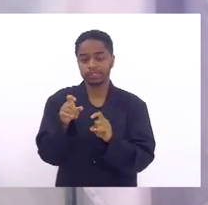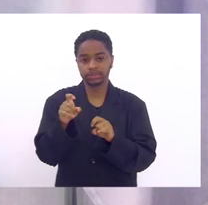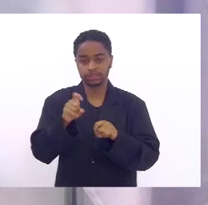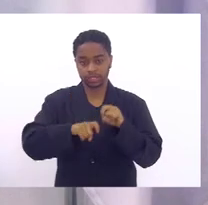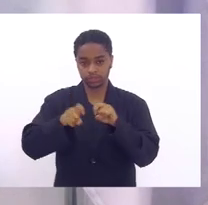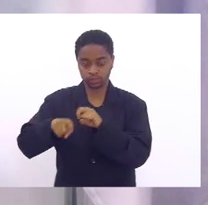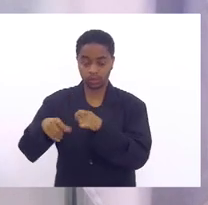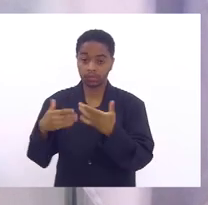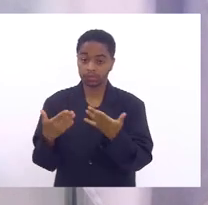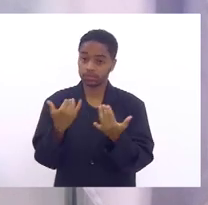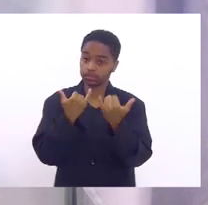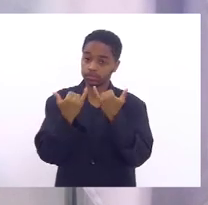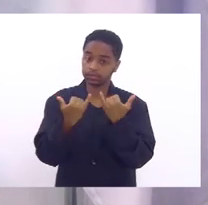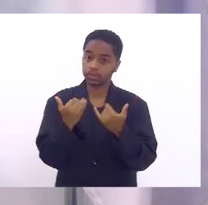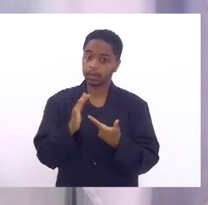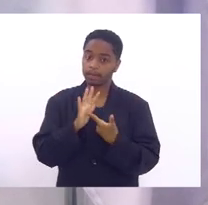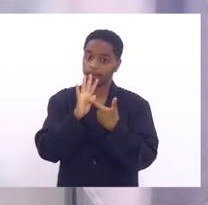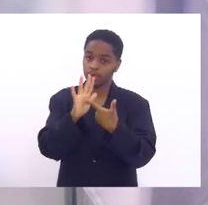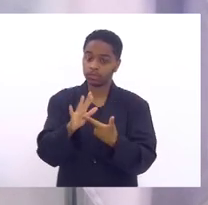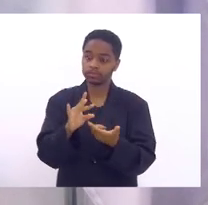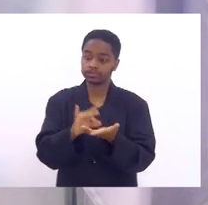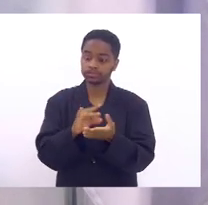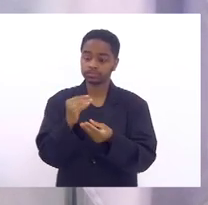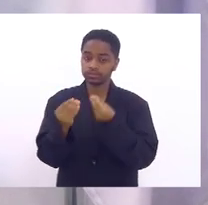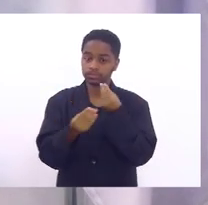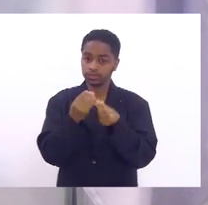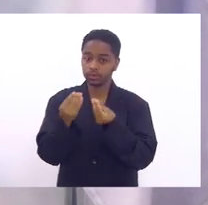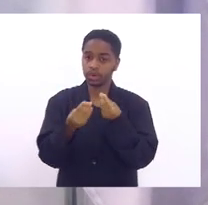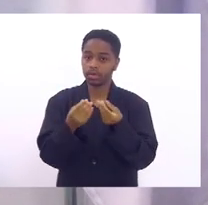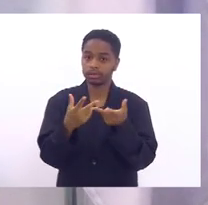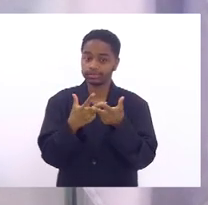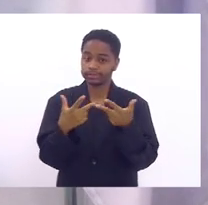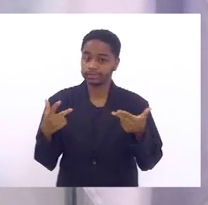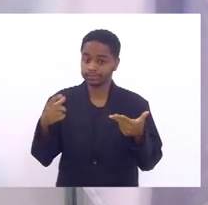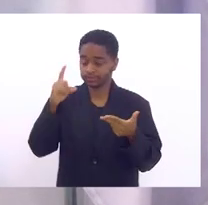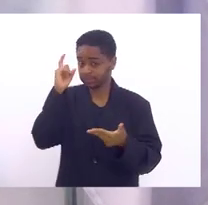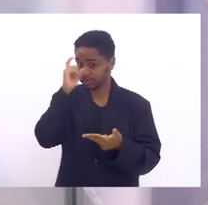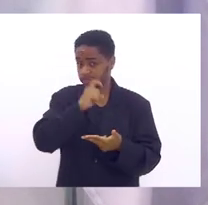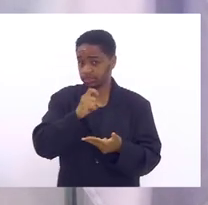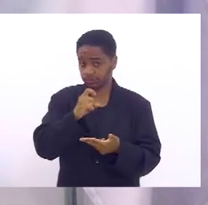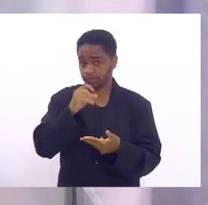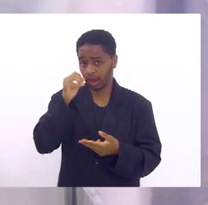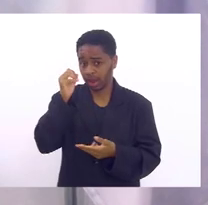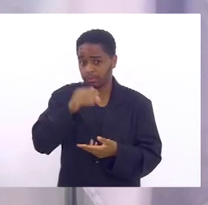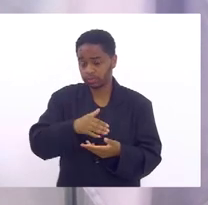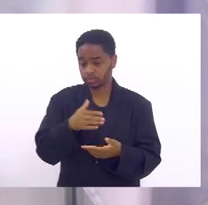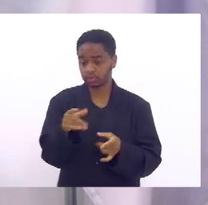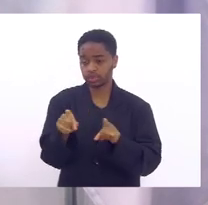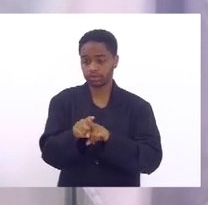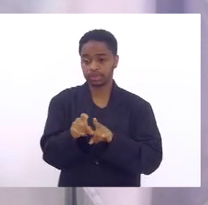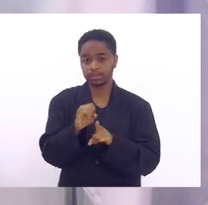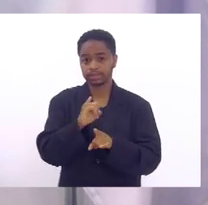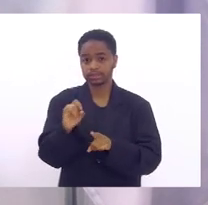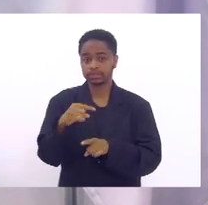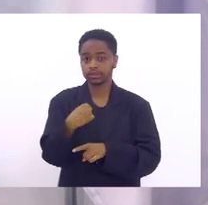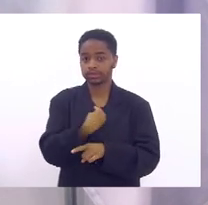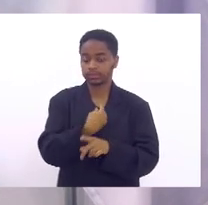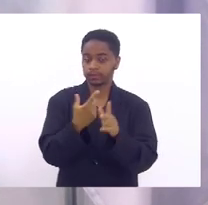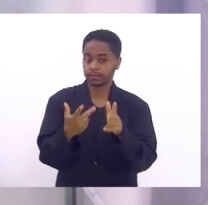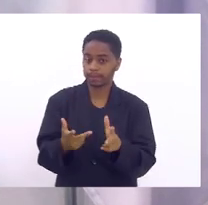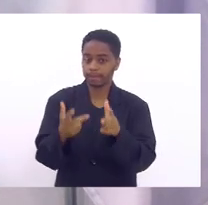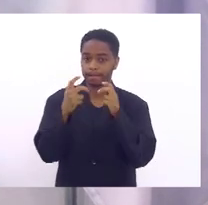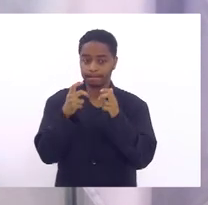demonstram o quanto que a situação ela é absurda e e quando a gente olha e o a